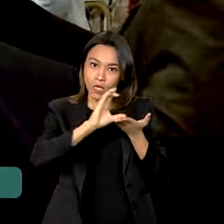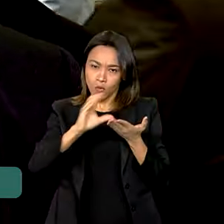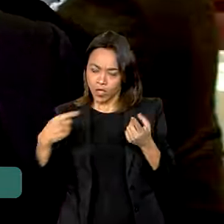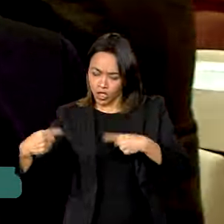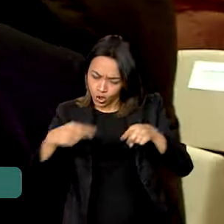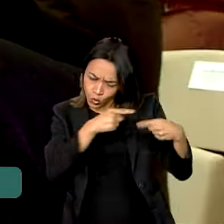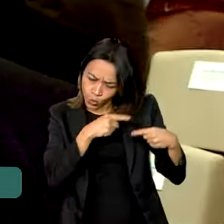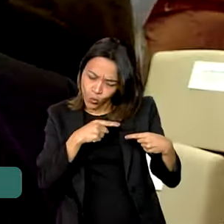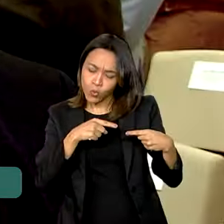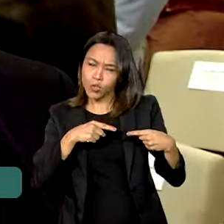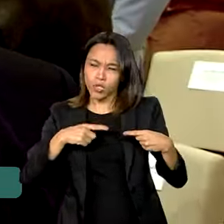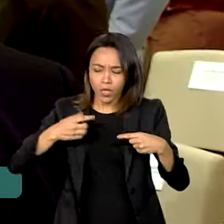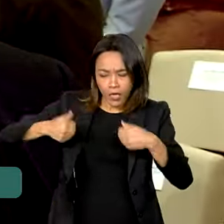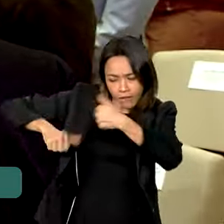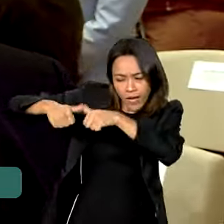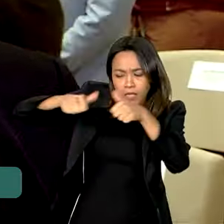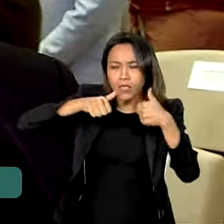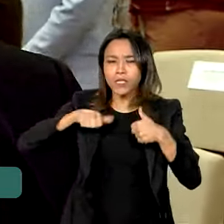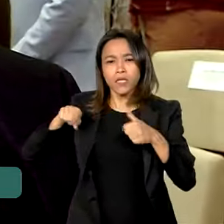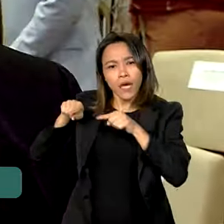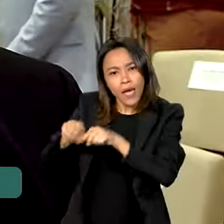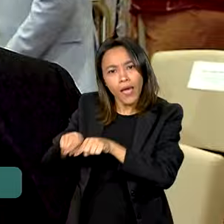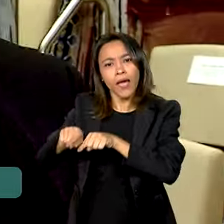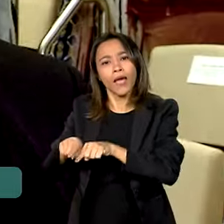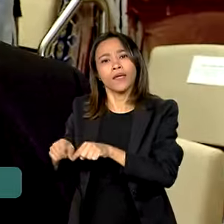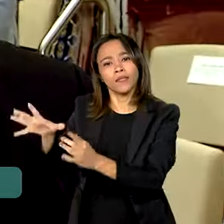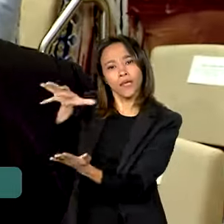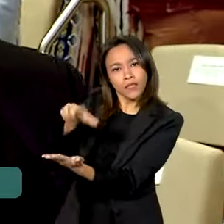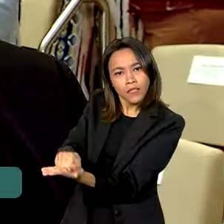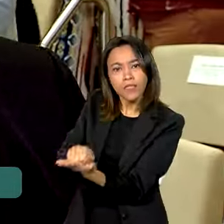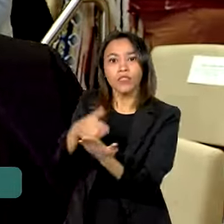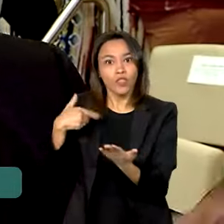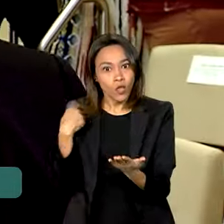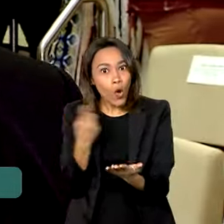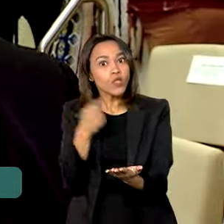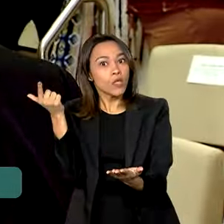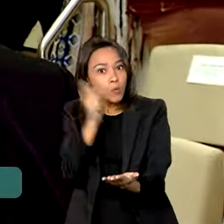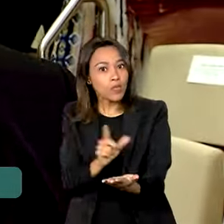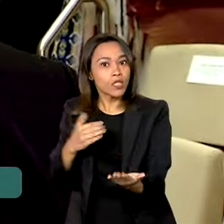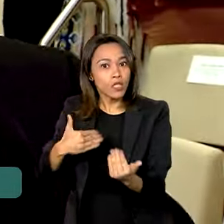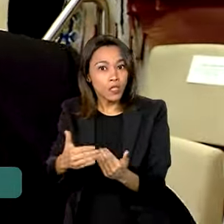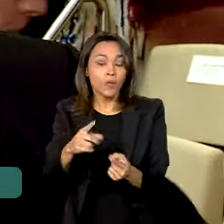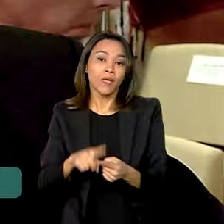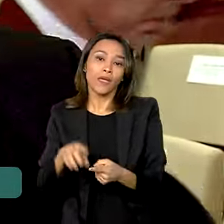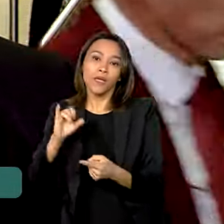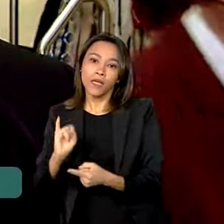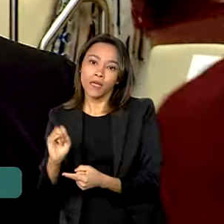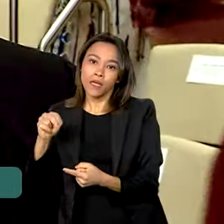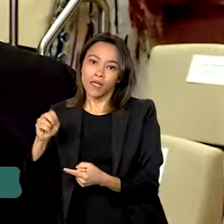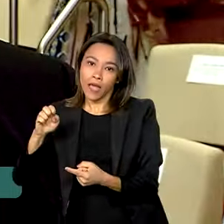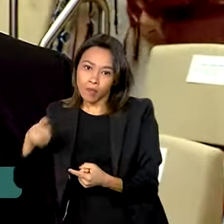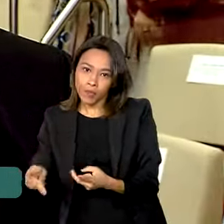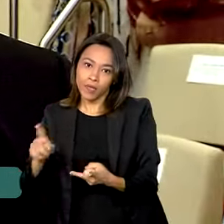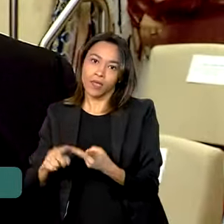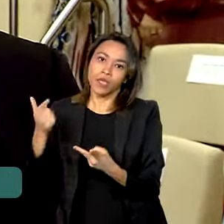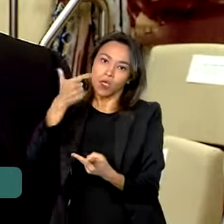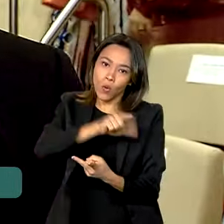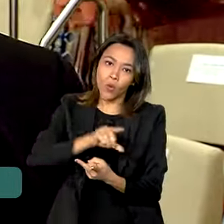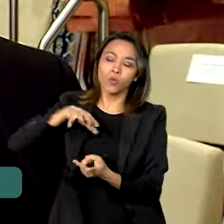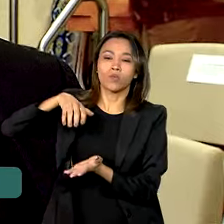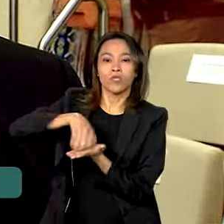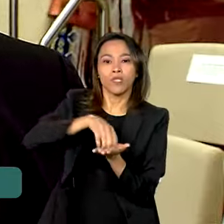que avalia a avaliação nós temos avançado muito então hoje Inep série cesu tem nesse sistema uma